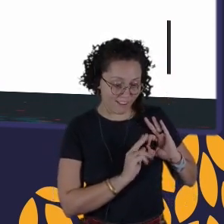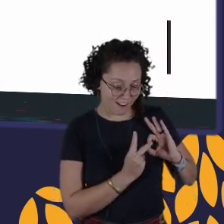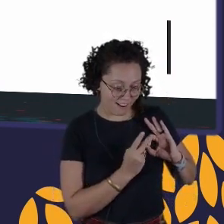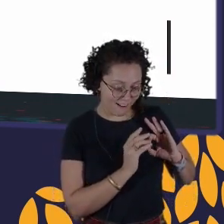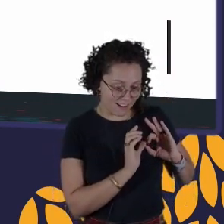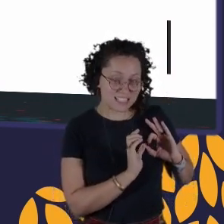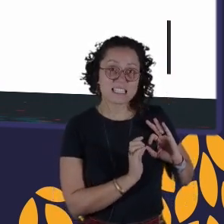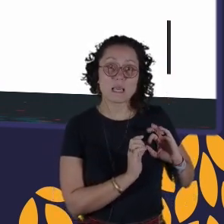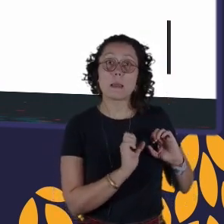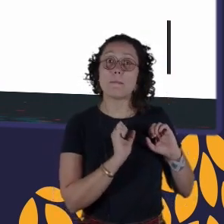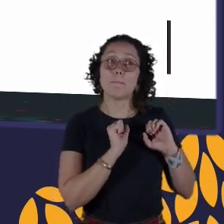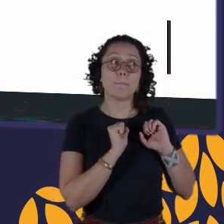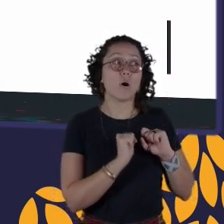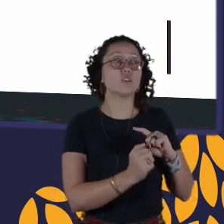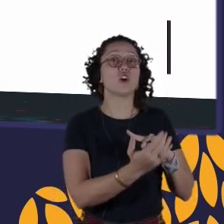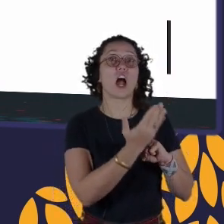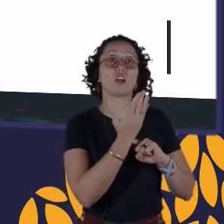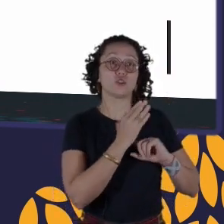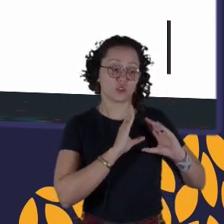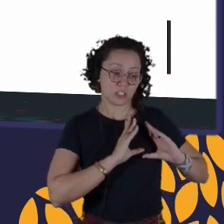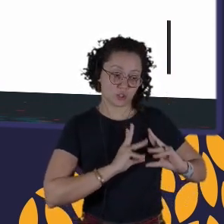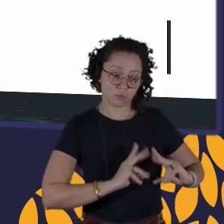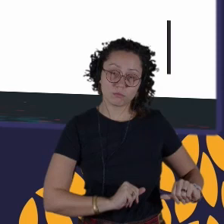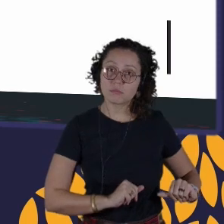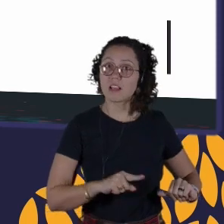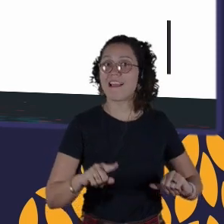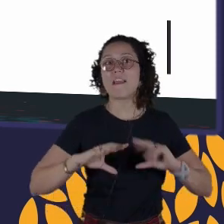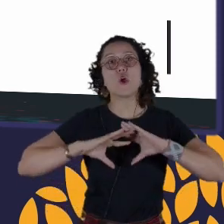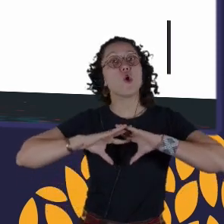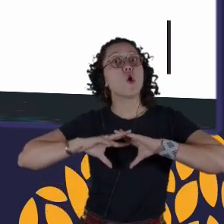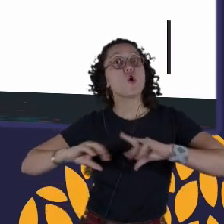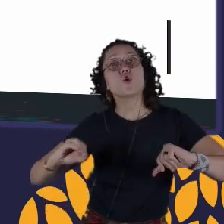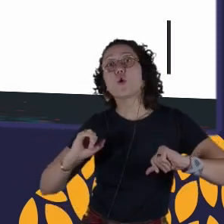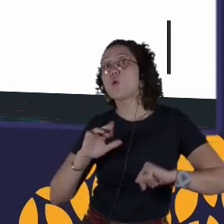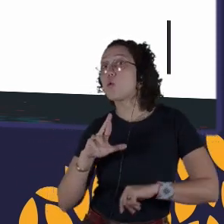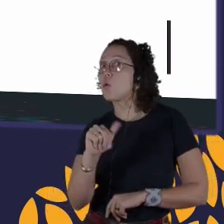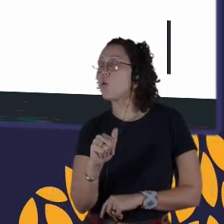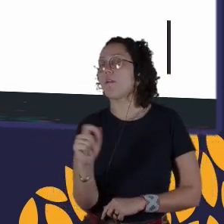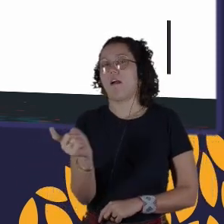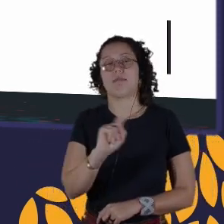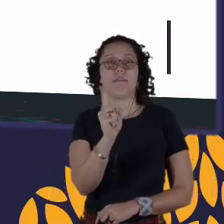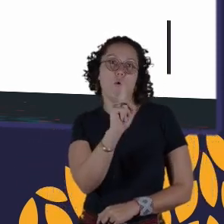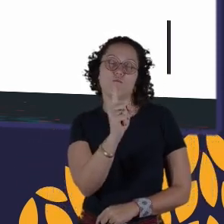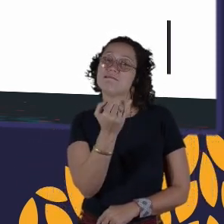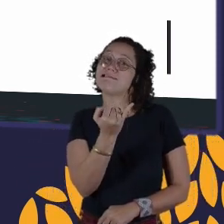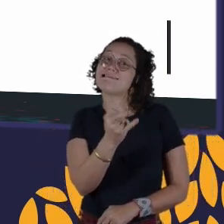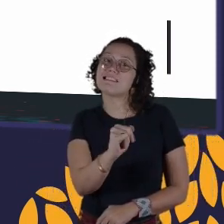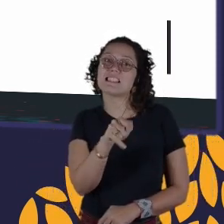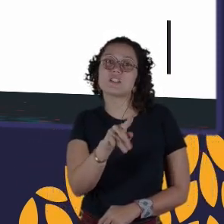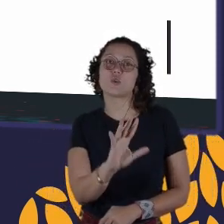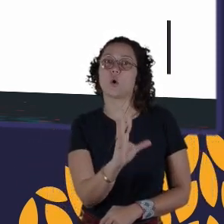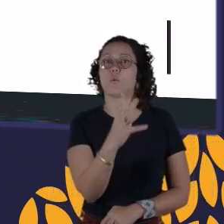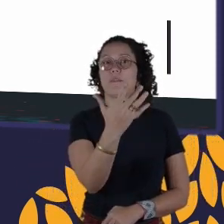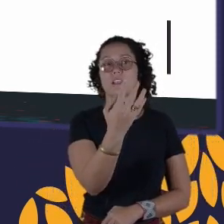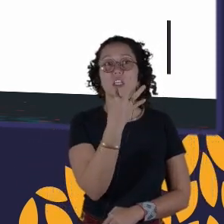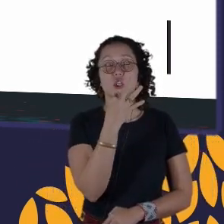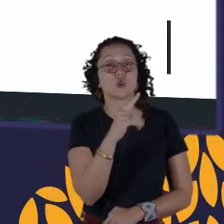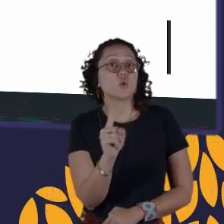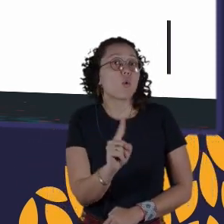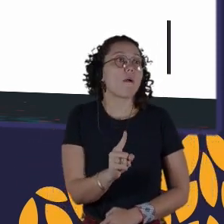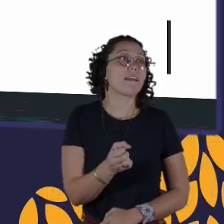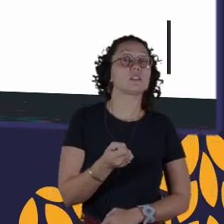cura câncer, não repete nunca mais essa história, não é certo. E se acontece, não conhecemos as doses.